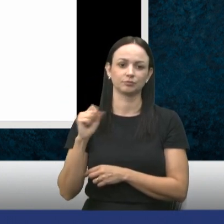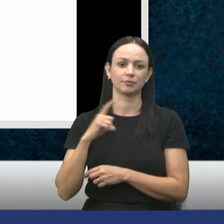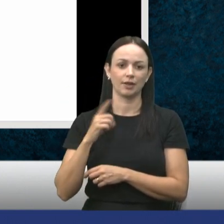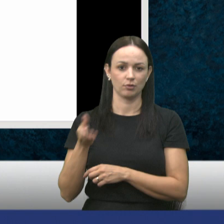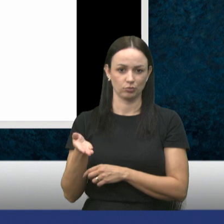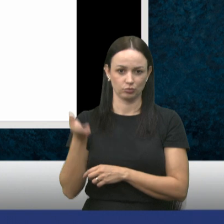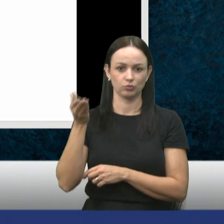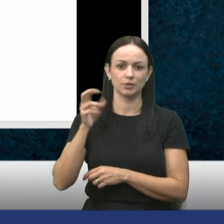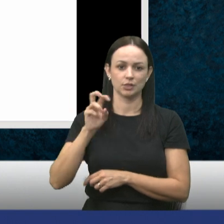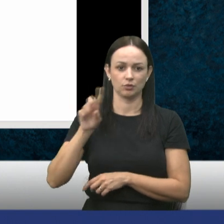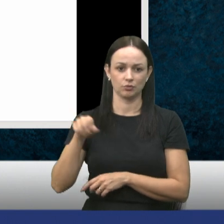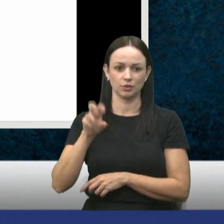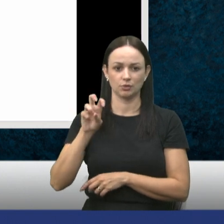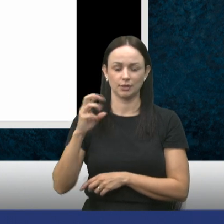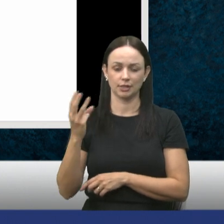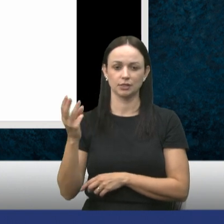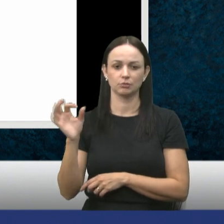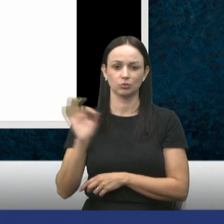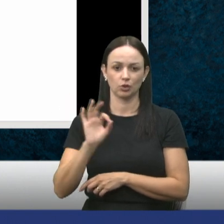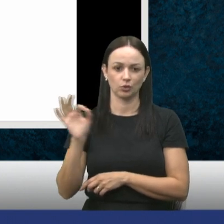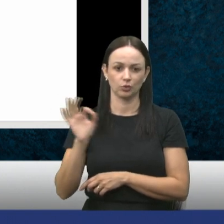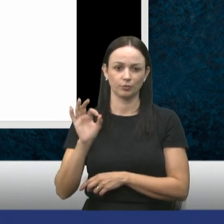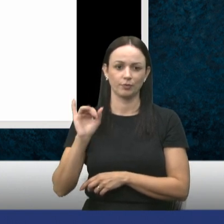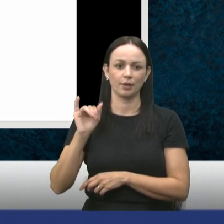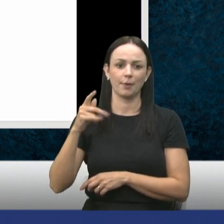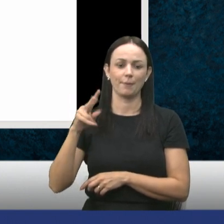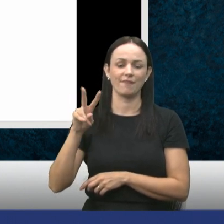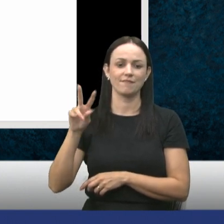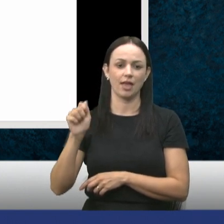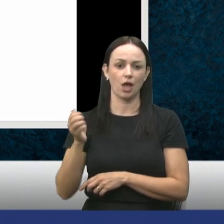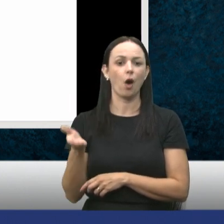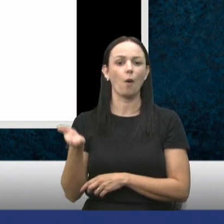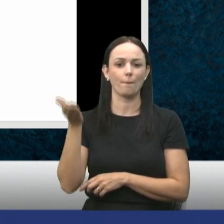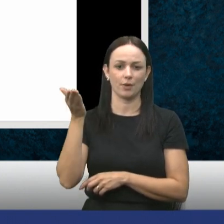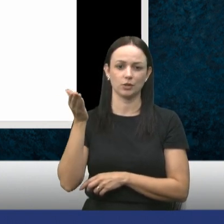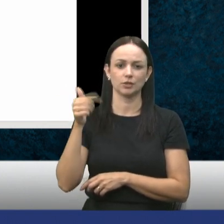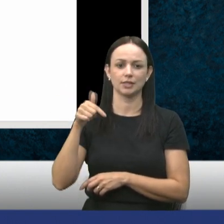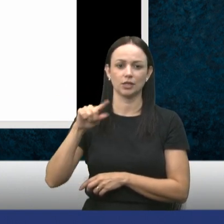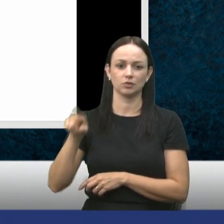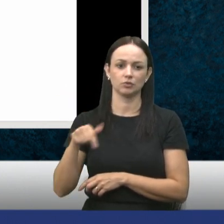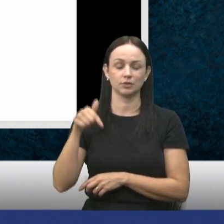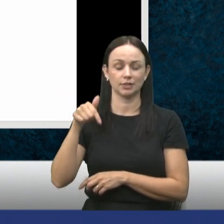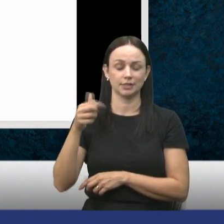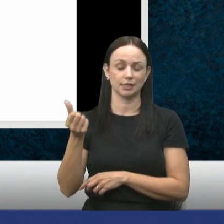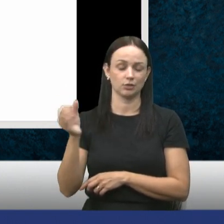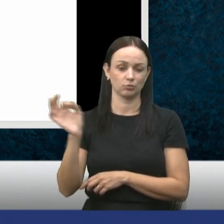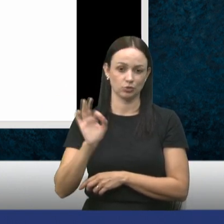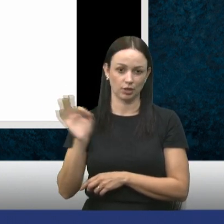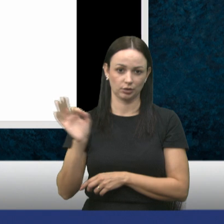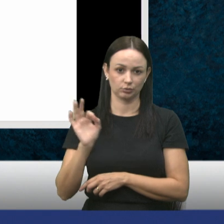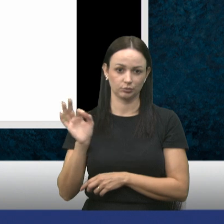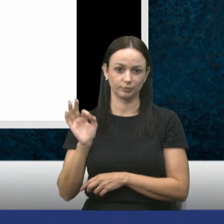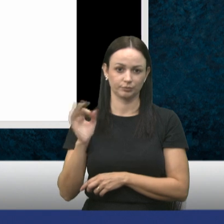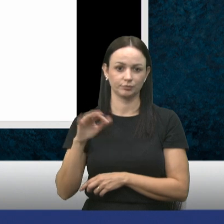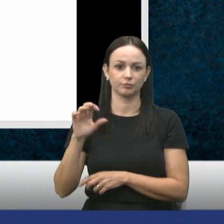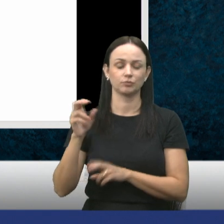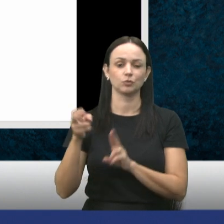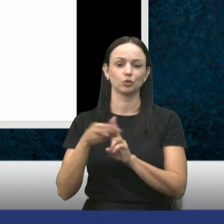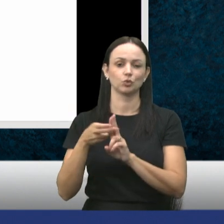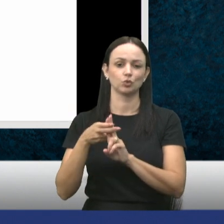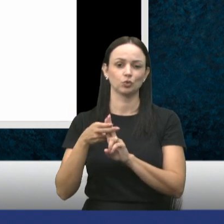aumento de 5,53%. O IPVA, aumento de 7,76%. O